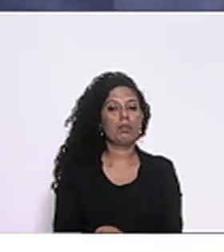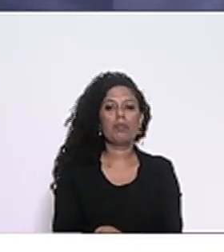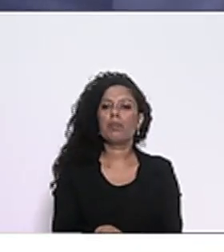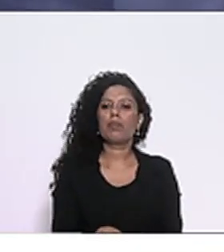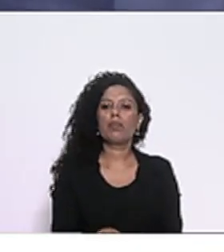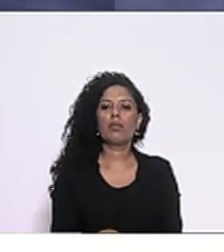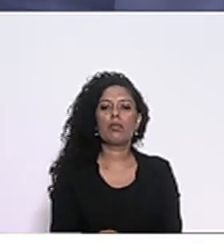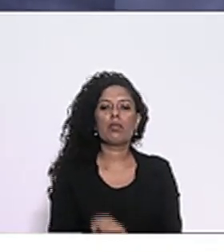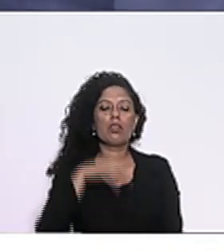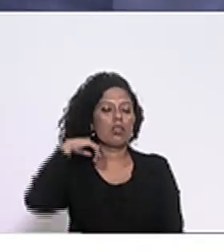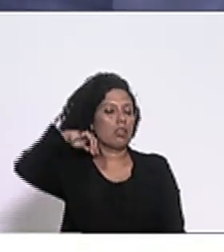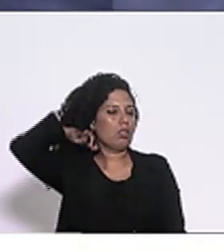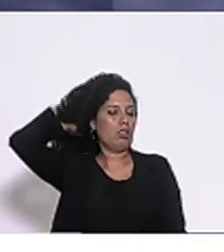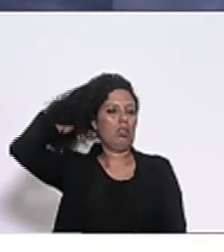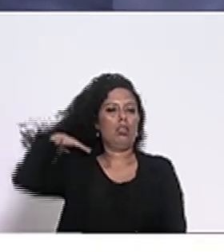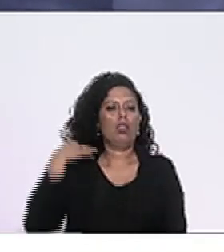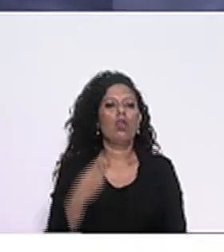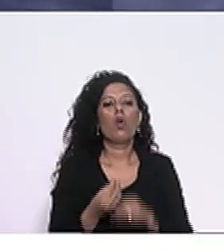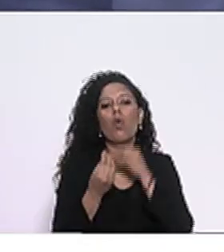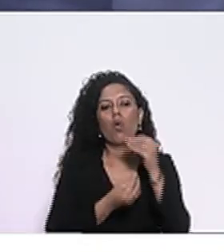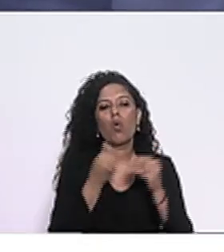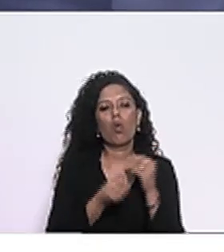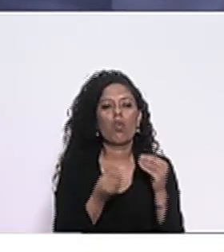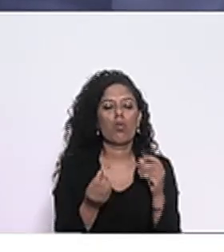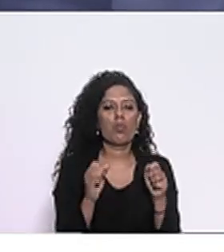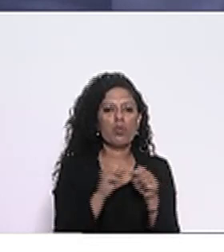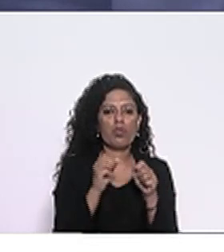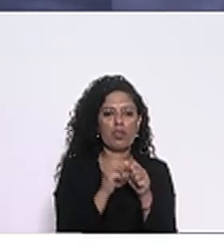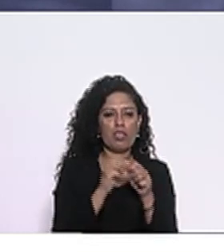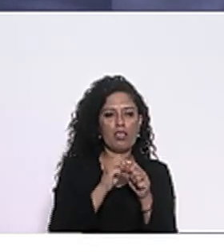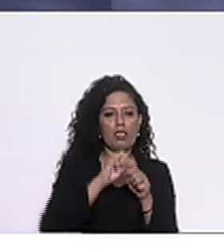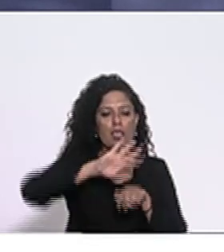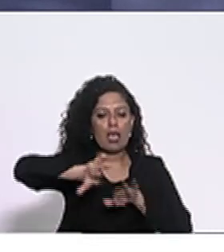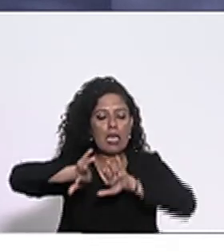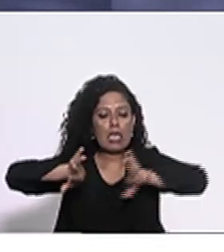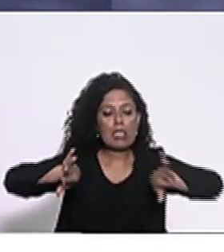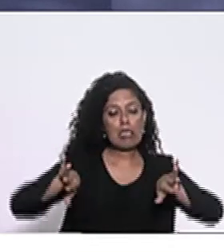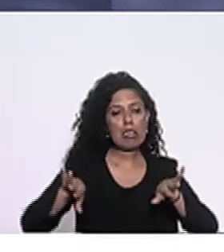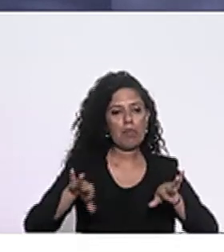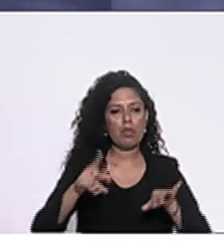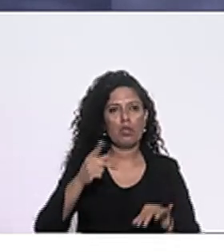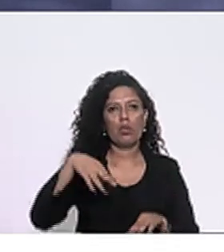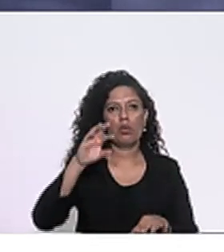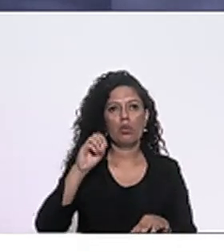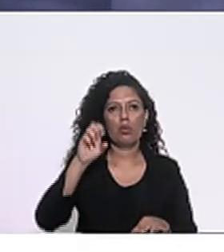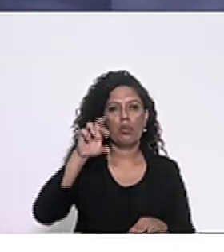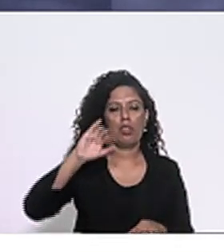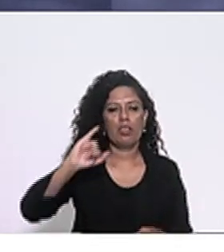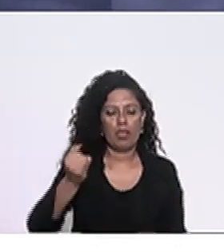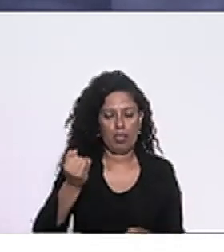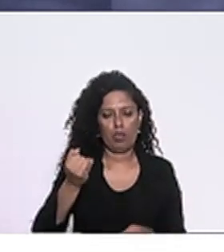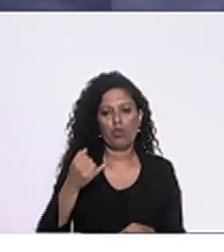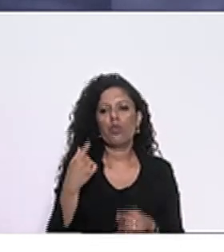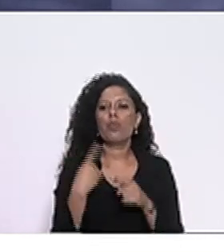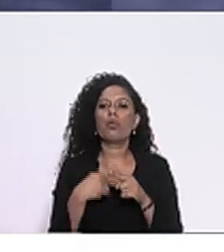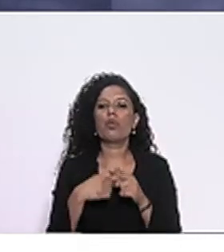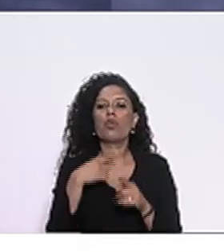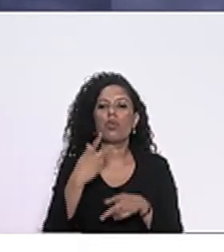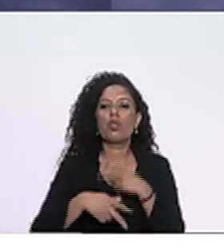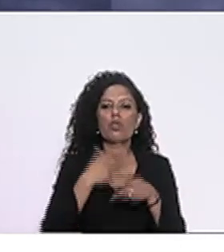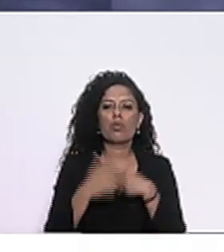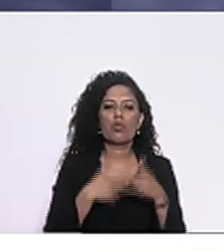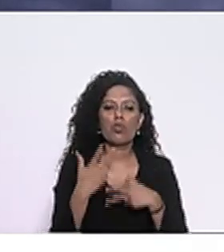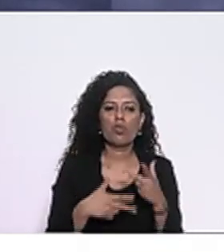como se resolver todo o processo de desagregação que o Proderj foi submetido. Nós estamos falando aí em